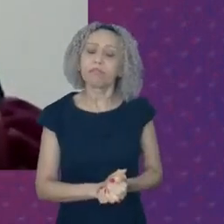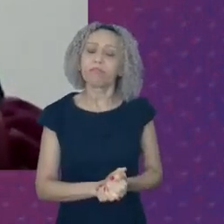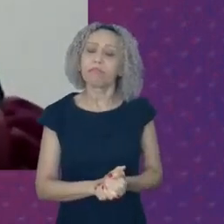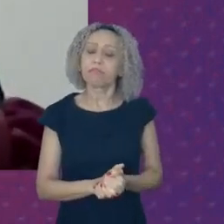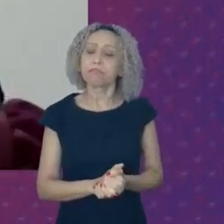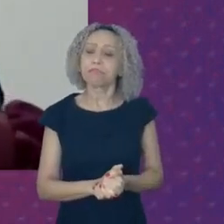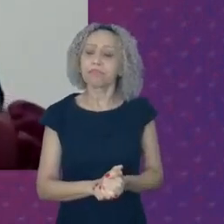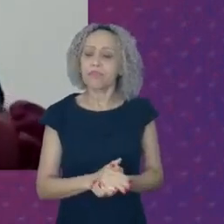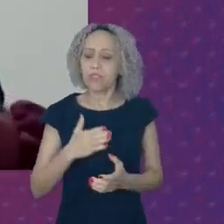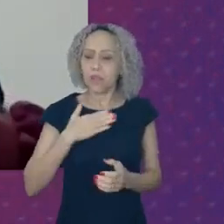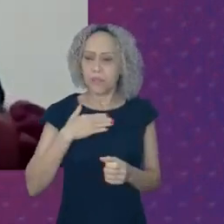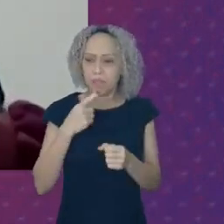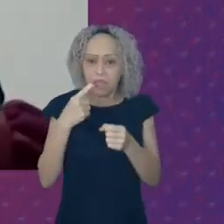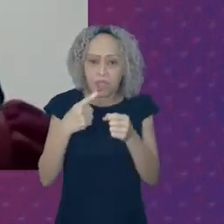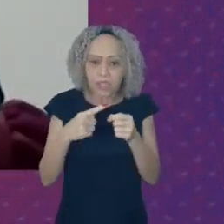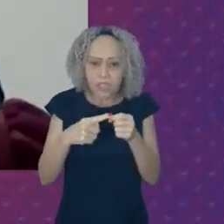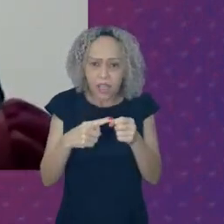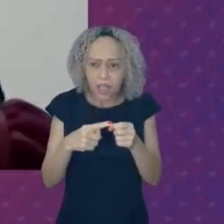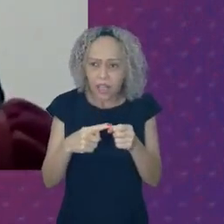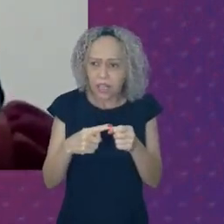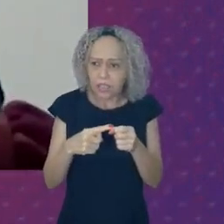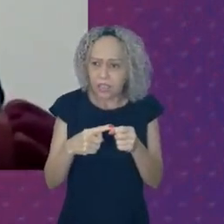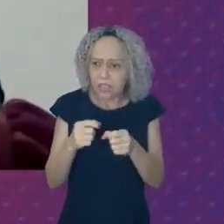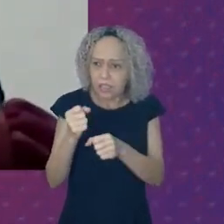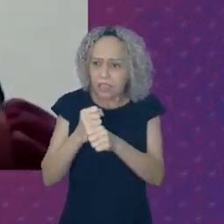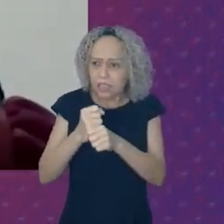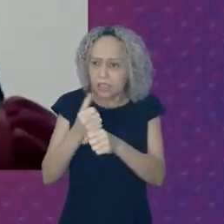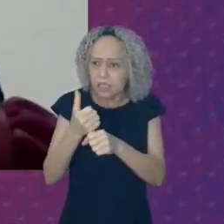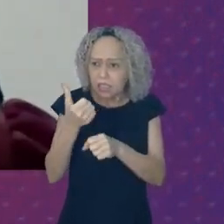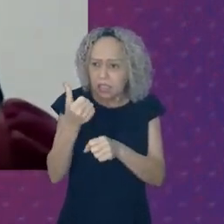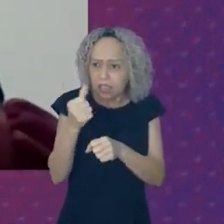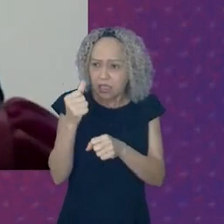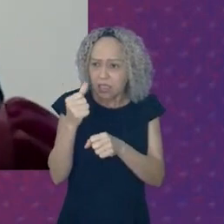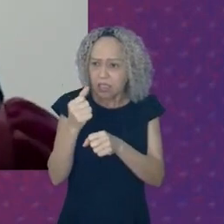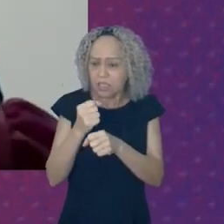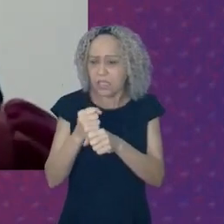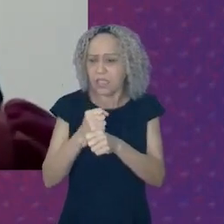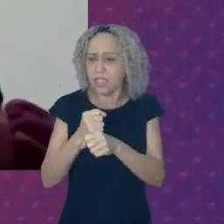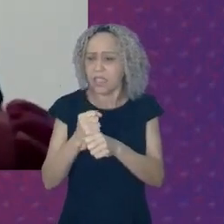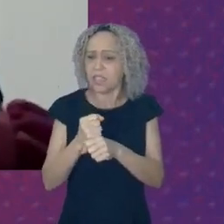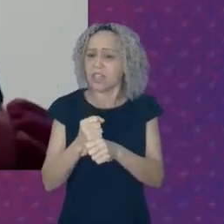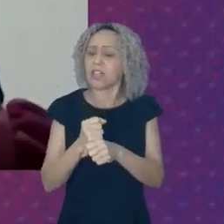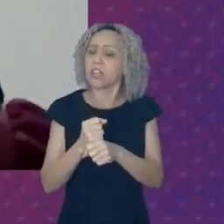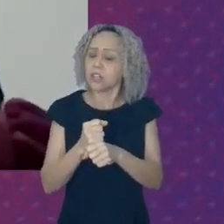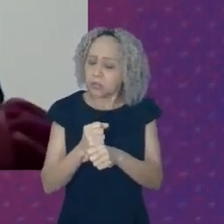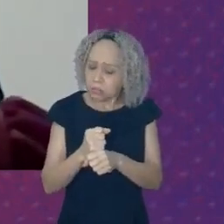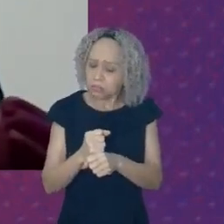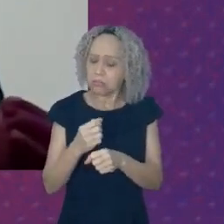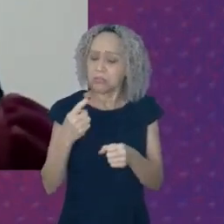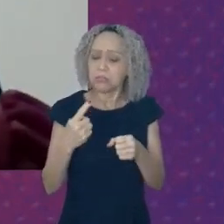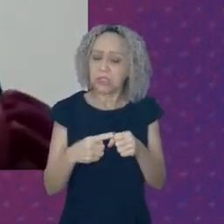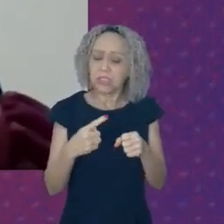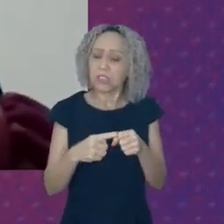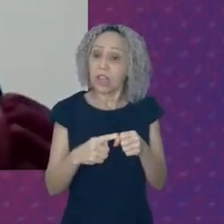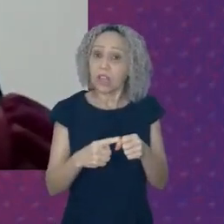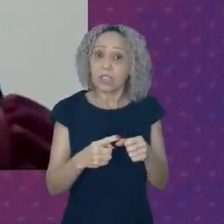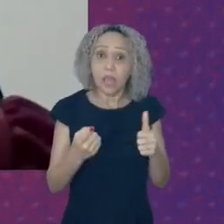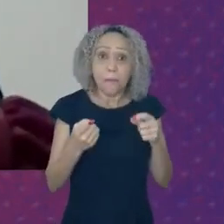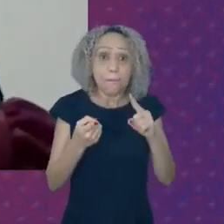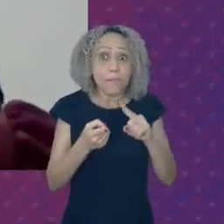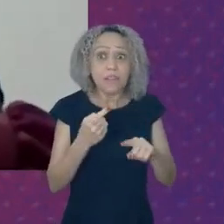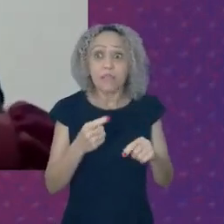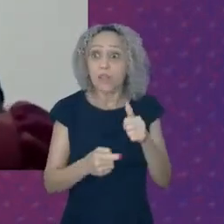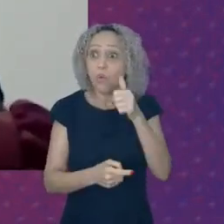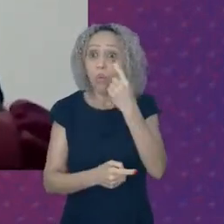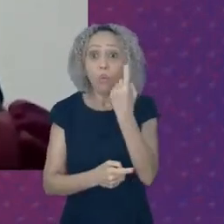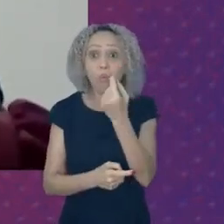tem 66 anos de emancipação política e pela primeira vez tem uma mulher à frente do executivo. Então, todos os dias a gente